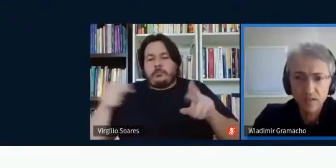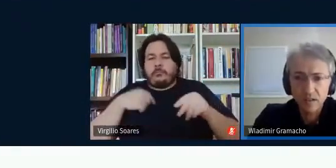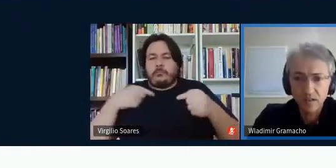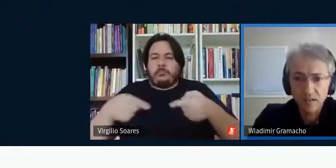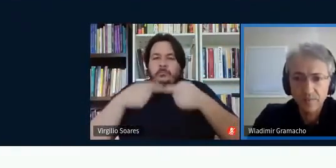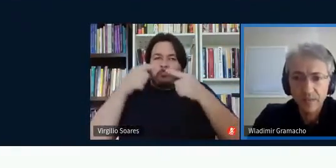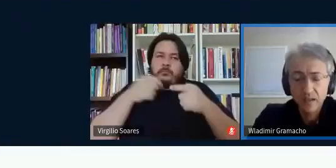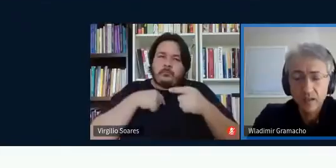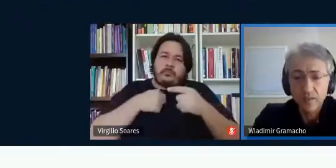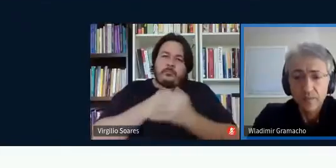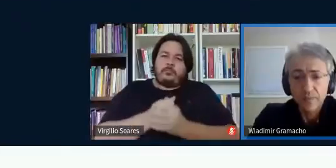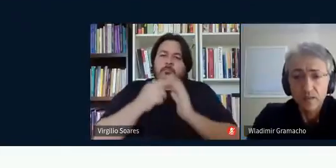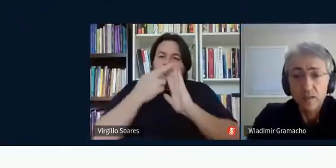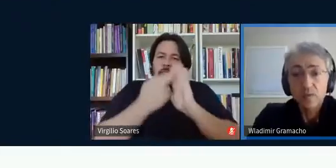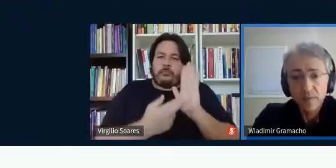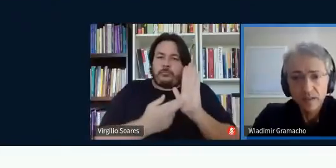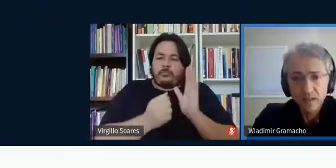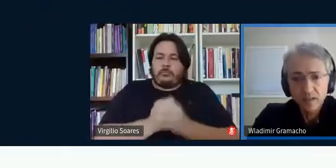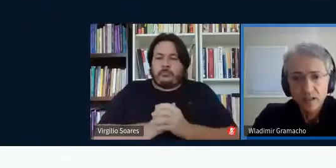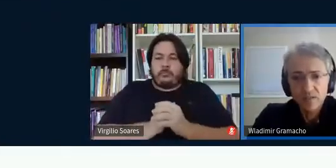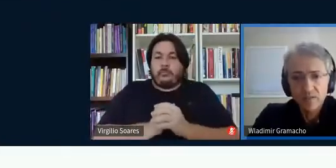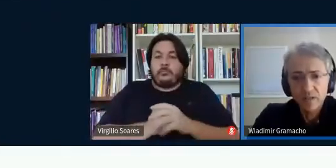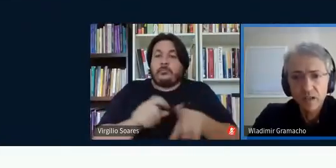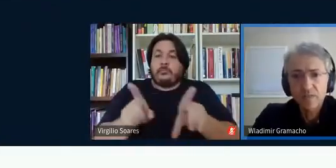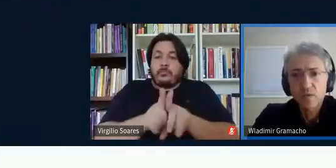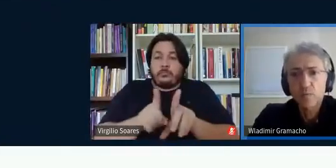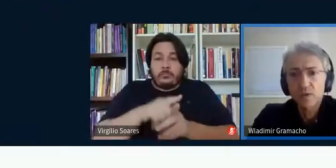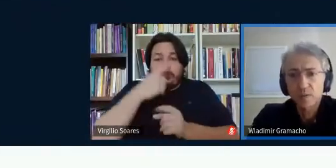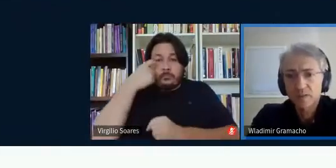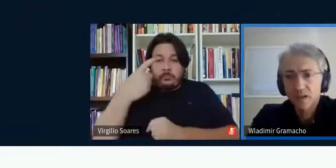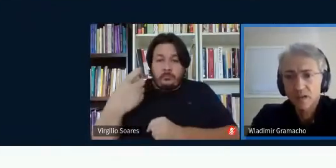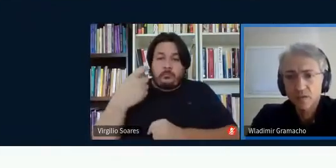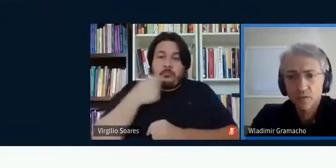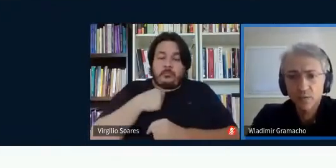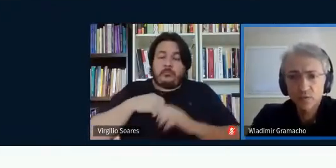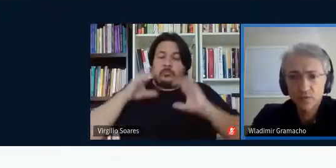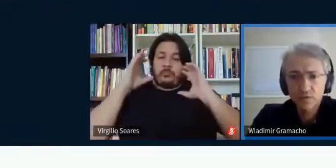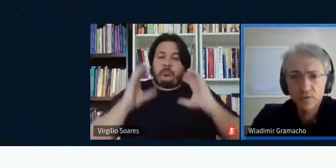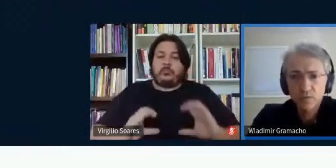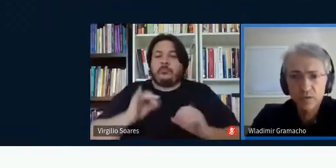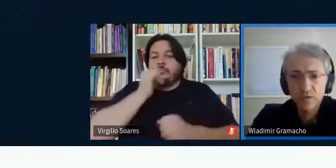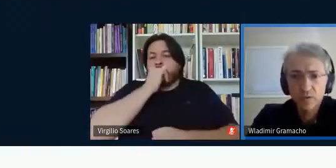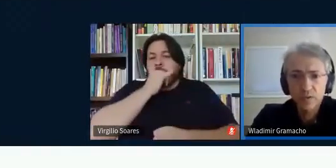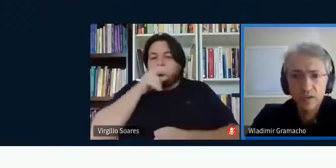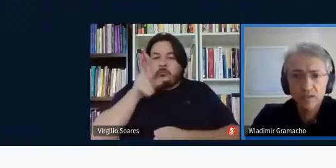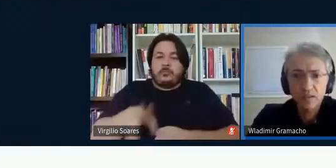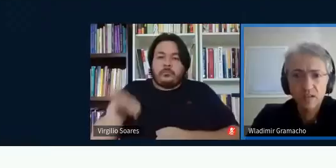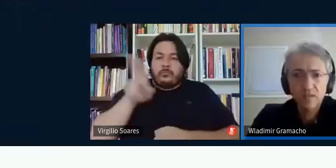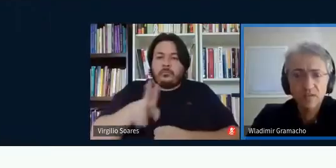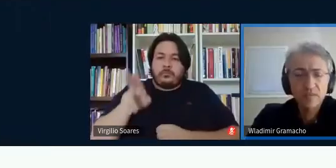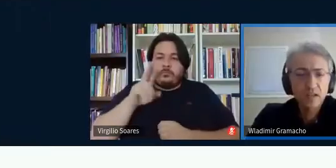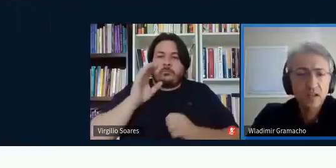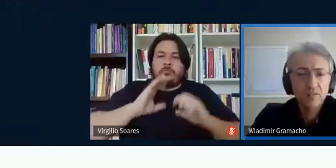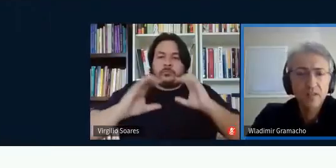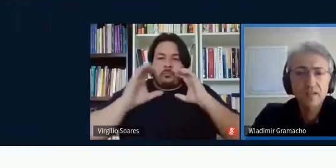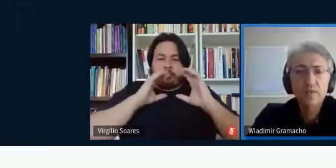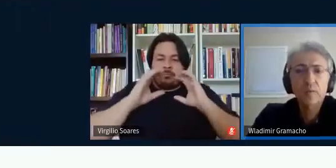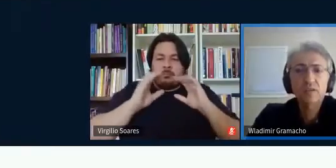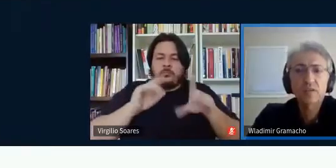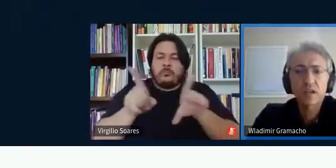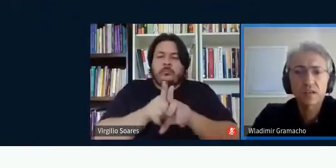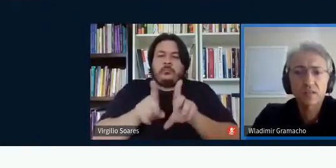autoridades sanitárias. Estamos também interessados em variáveis comportamentais, como o uso de meios de comunicação, e em